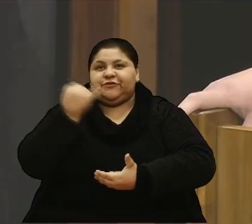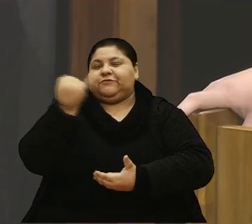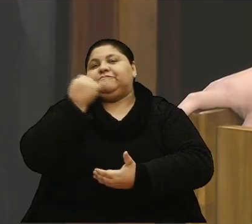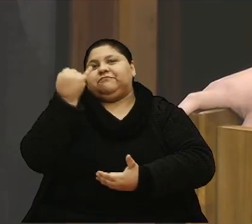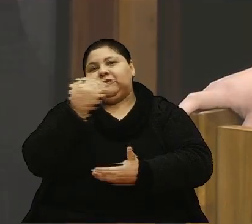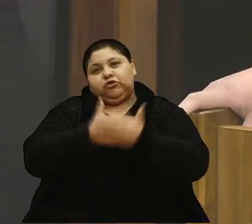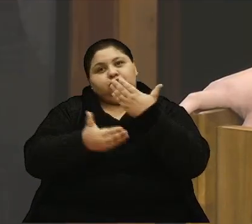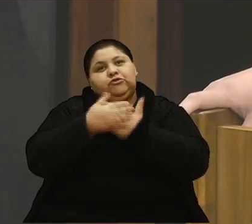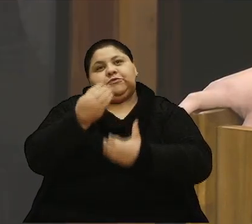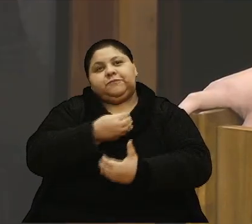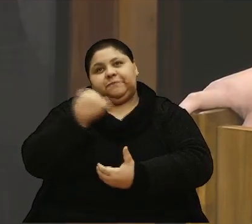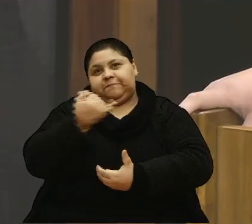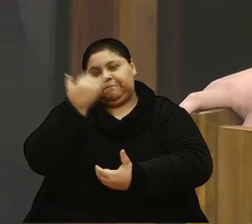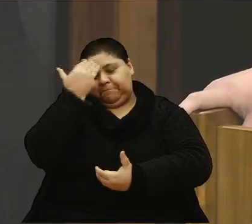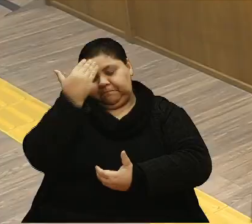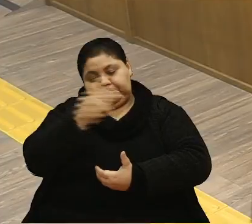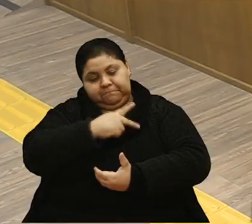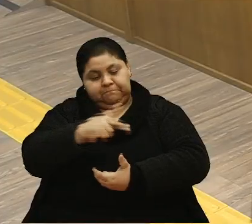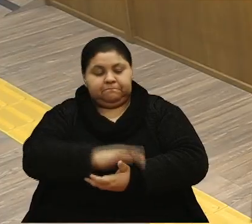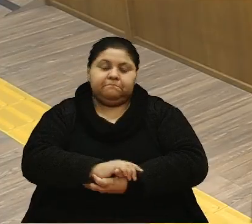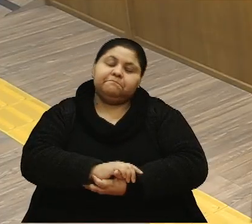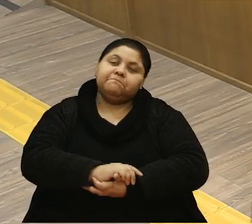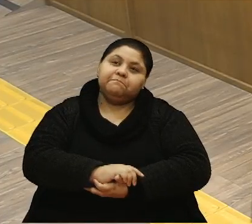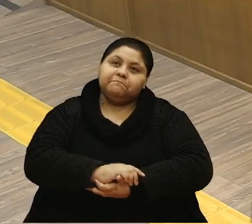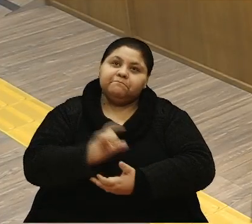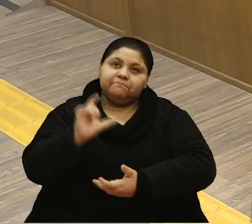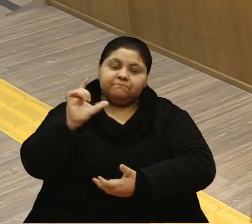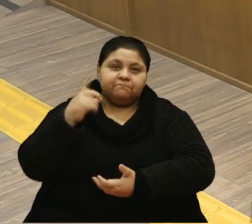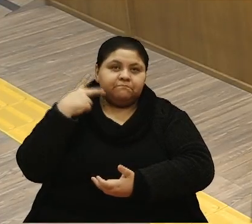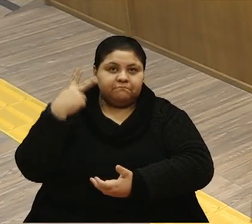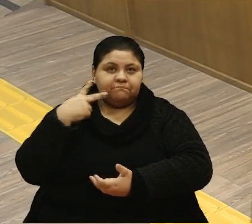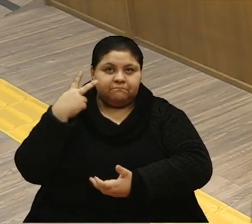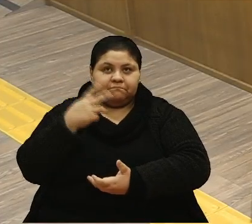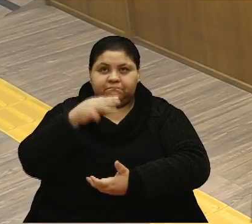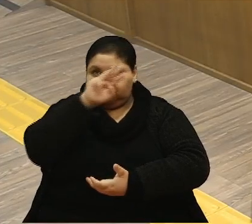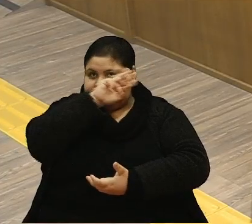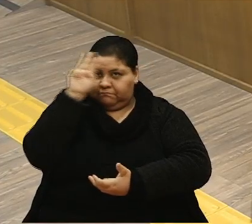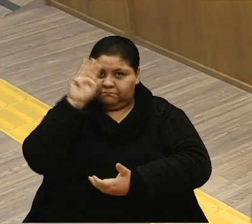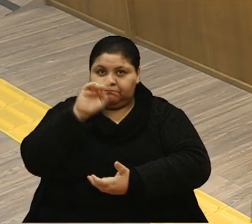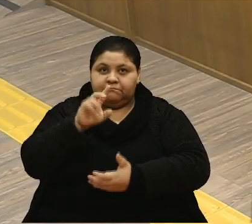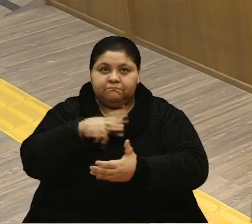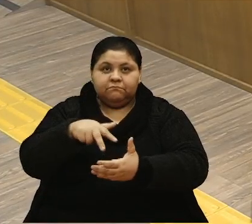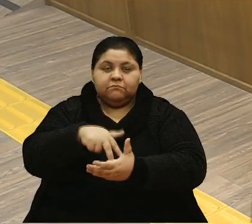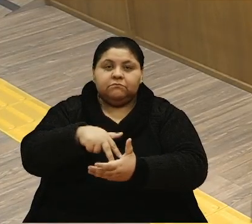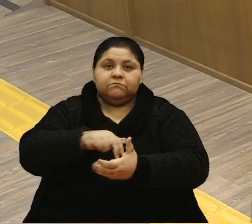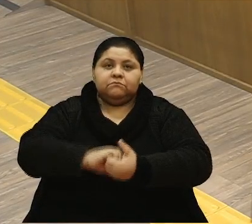vidas, sem exceção, importam. Muito obrigado, presidente. Obrigado. Com a palavra, vereador Juliano Valim, da tribuna.